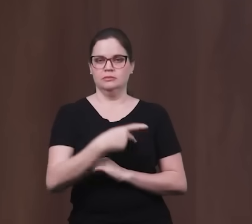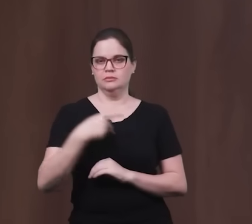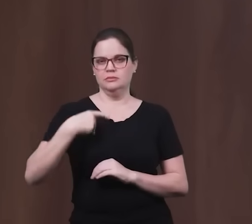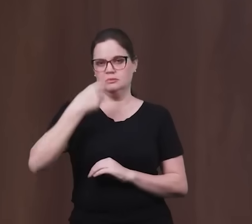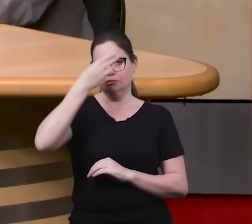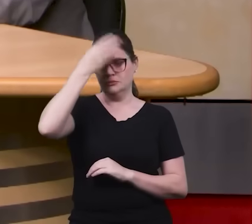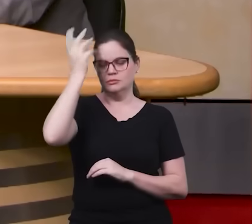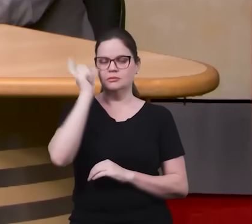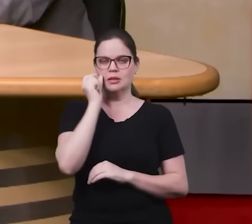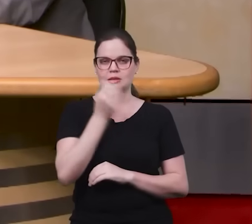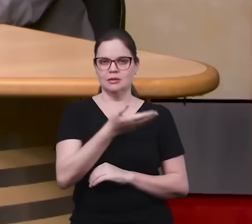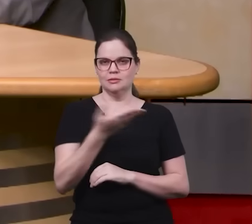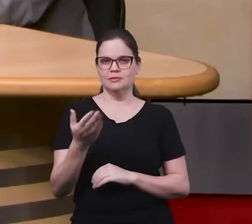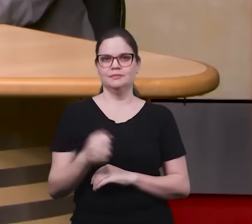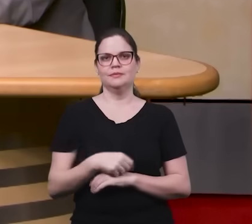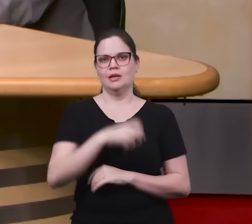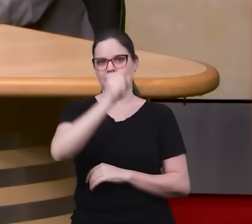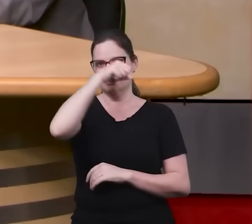Marcelo,